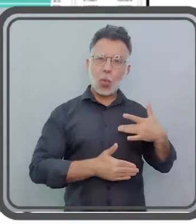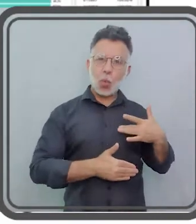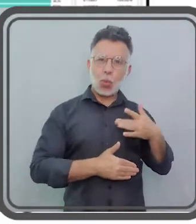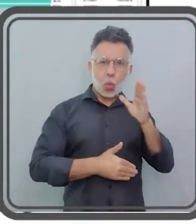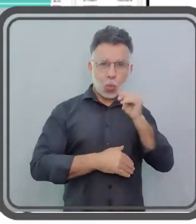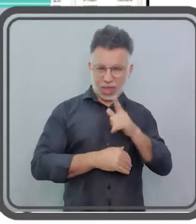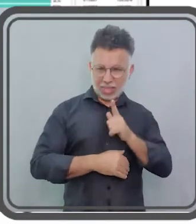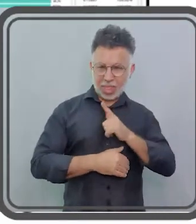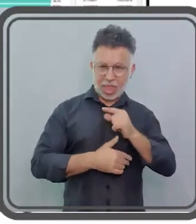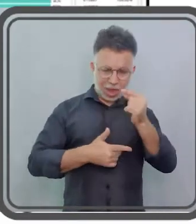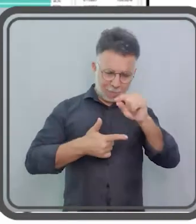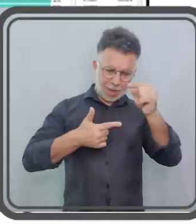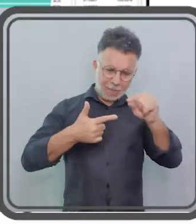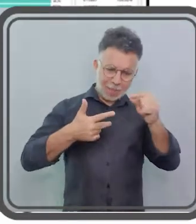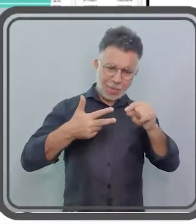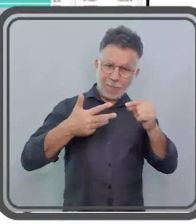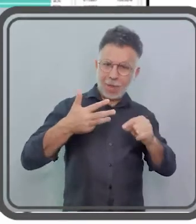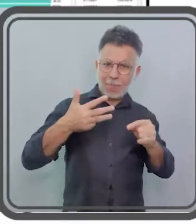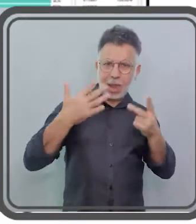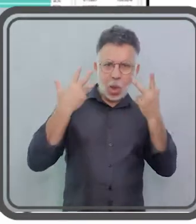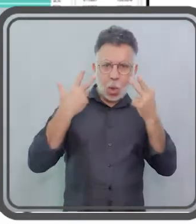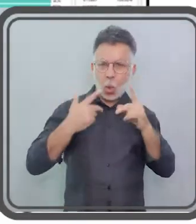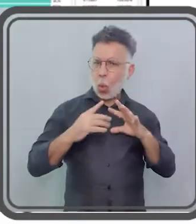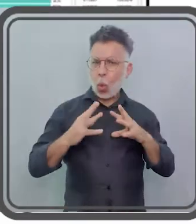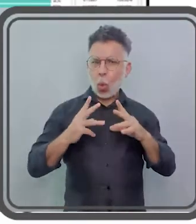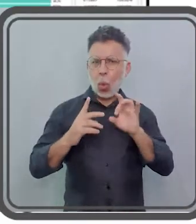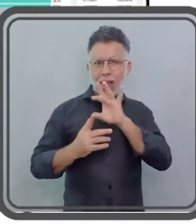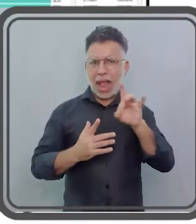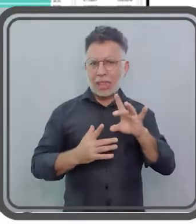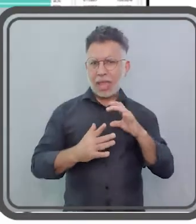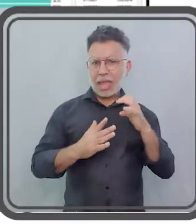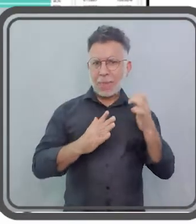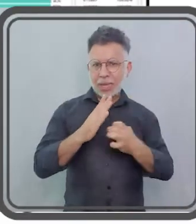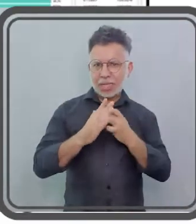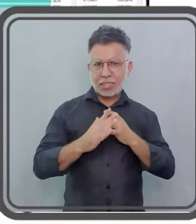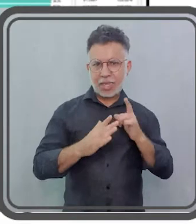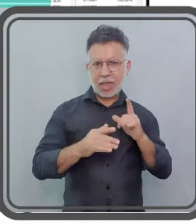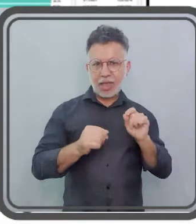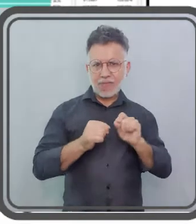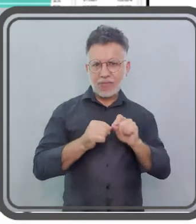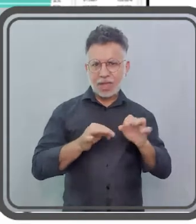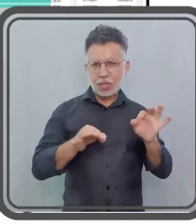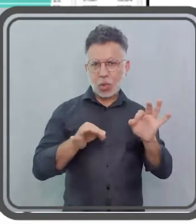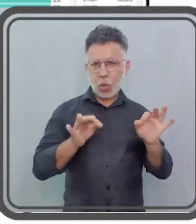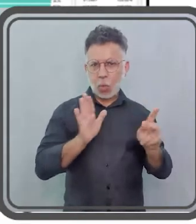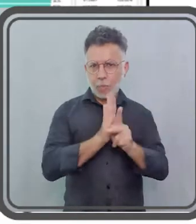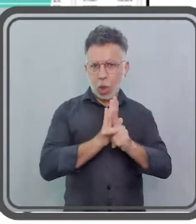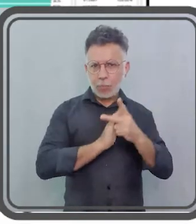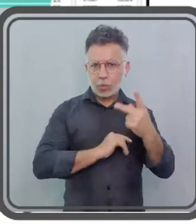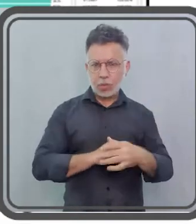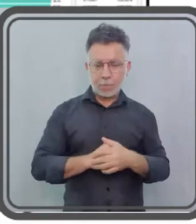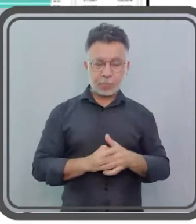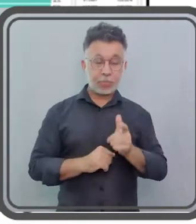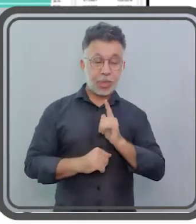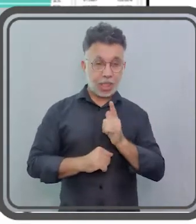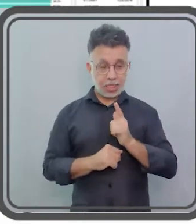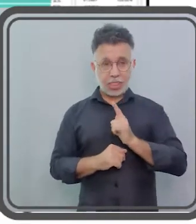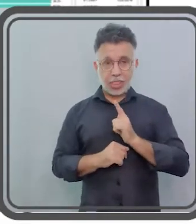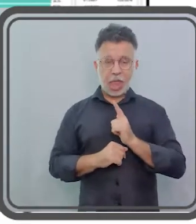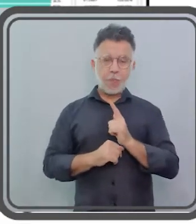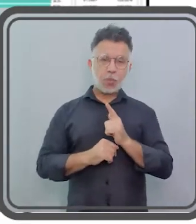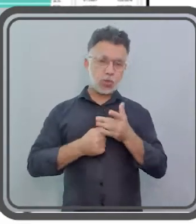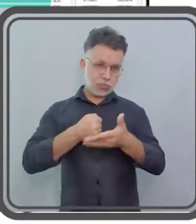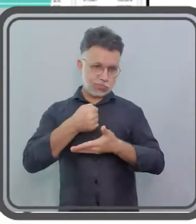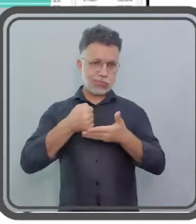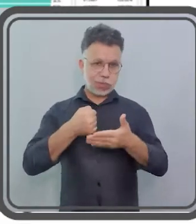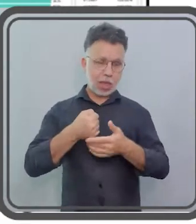alguns indicadores que são padrão ou cada empresa customiza o seu, Nestor? Não, nós temos questionários padrões, que